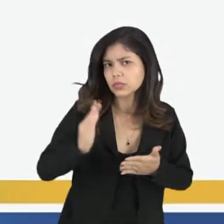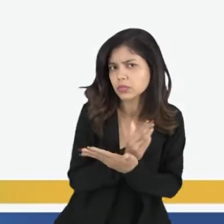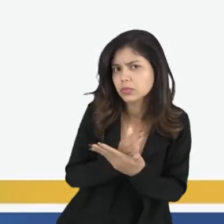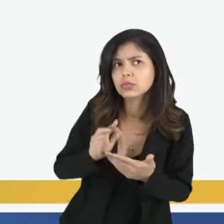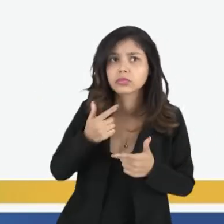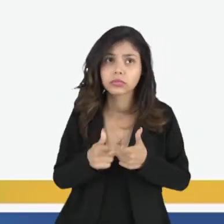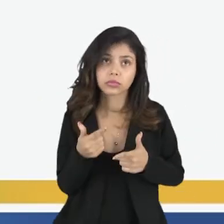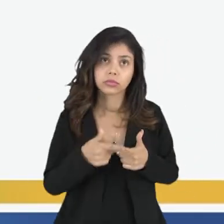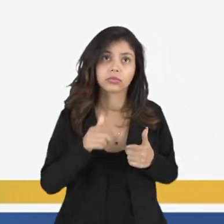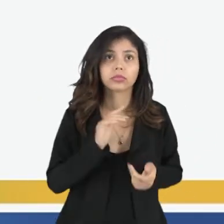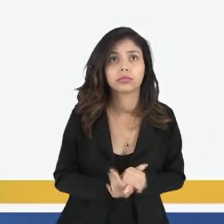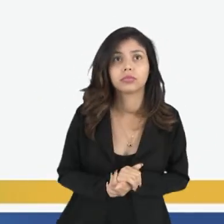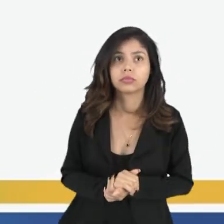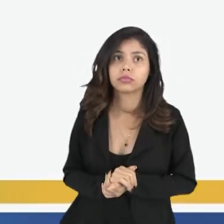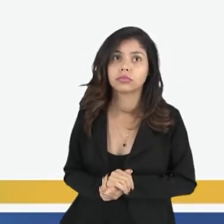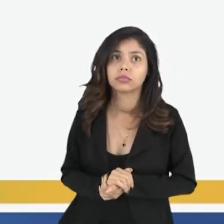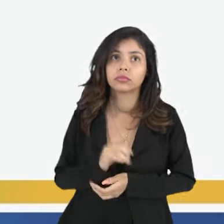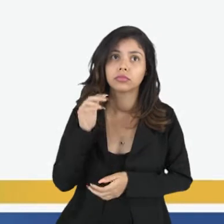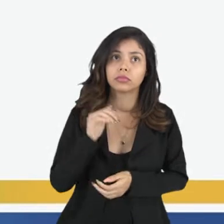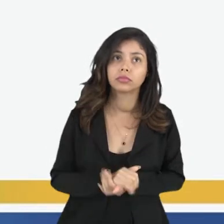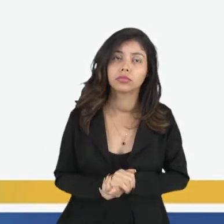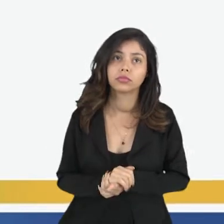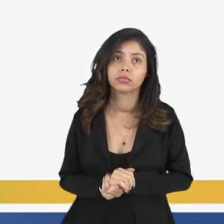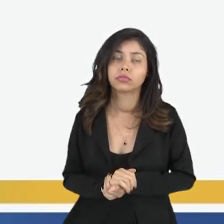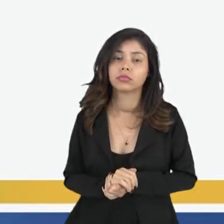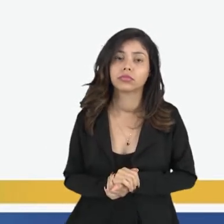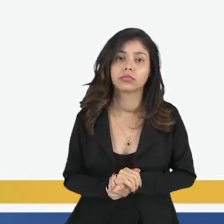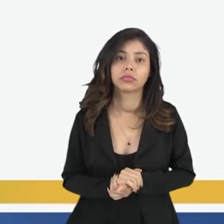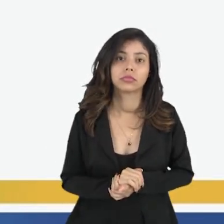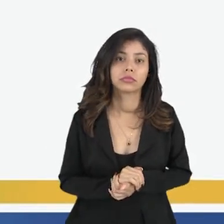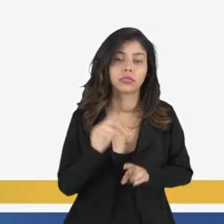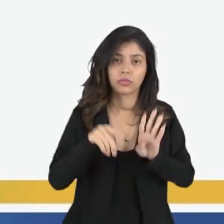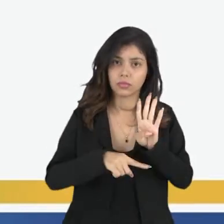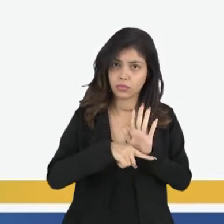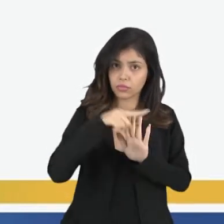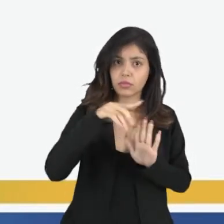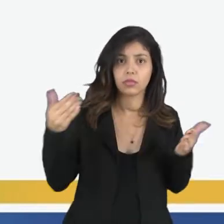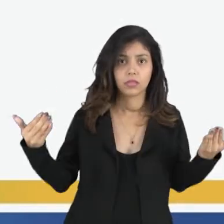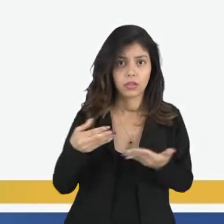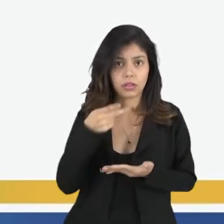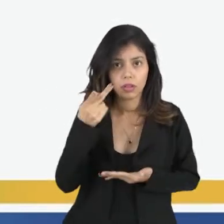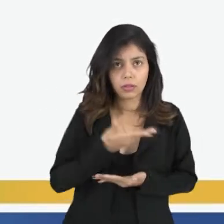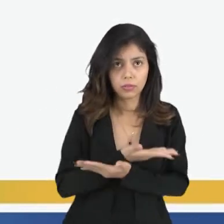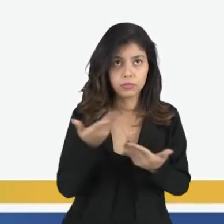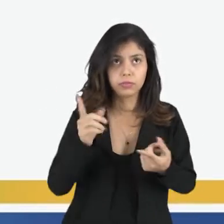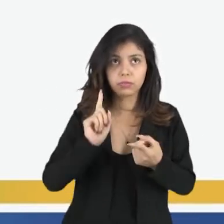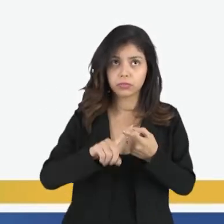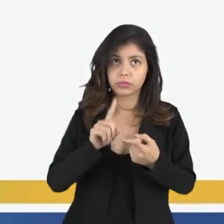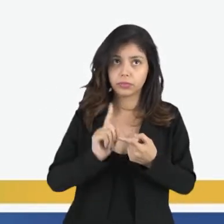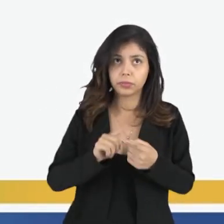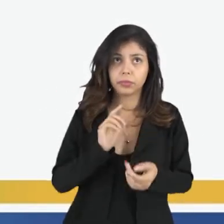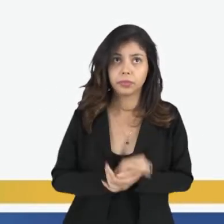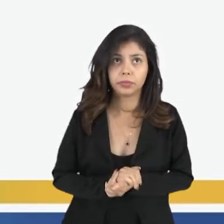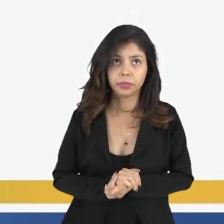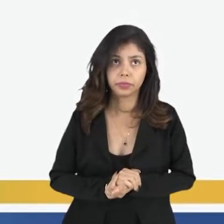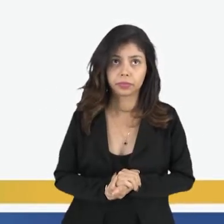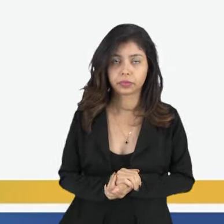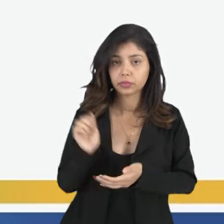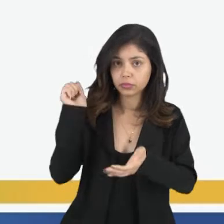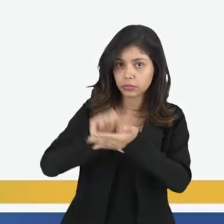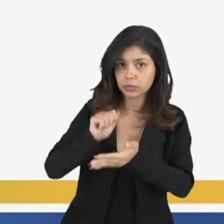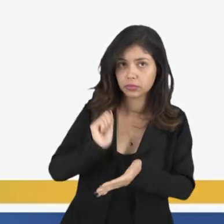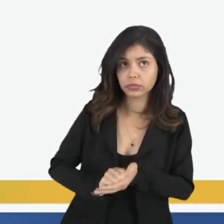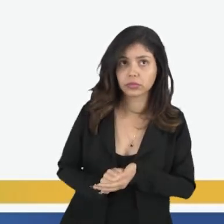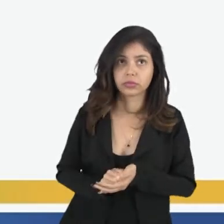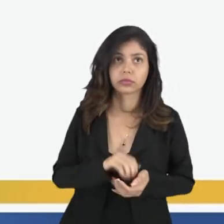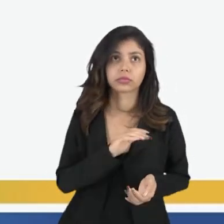algumas situações como as máquinas térmicas que eu vou falar agora para vocês. A primeira máquina térmica registrada